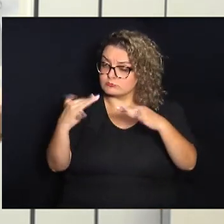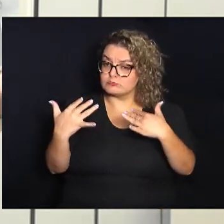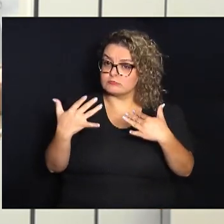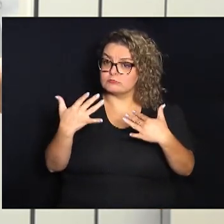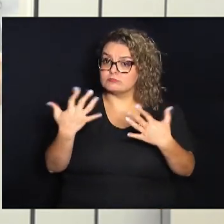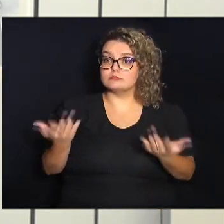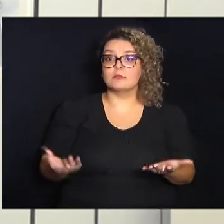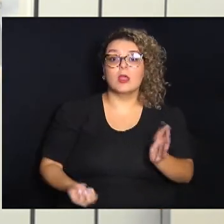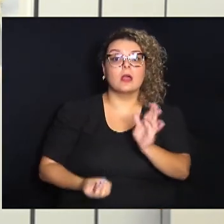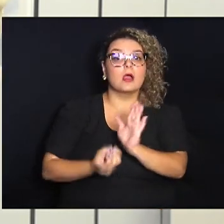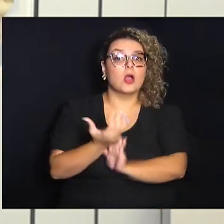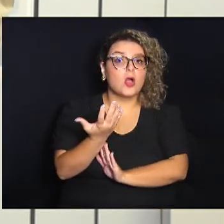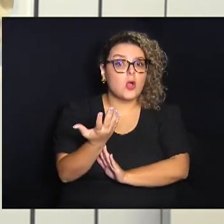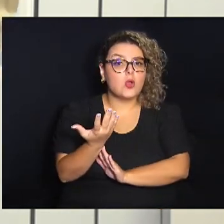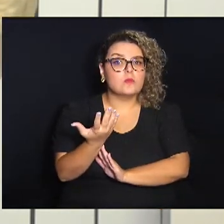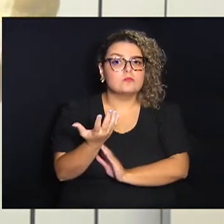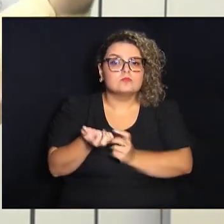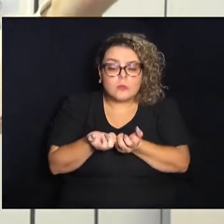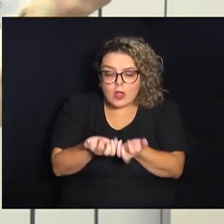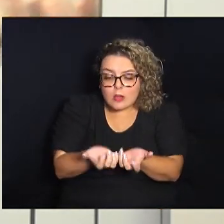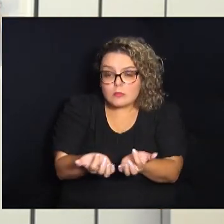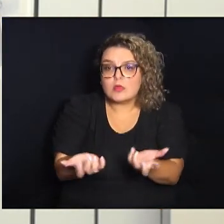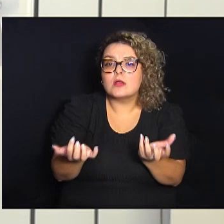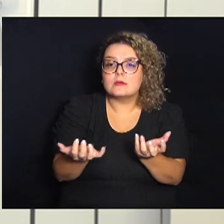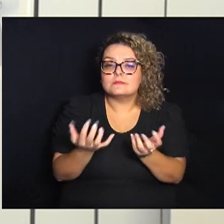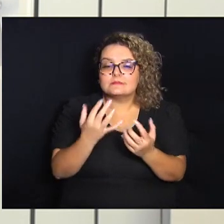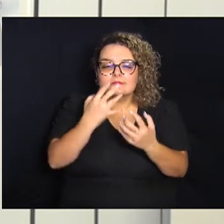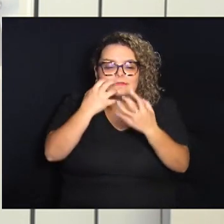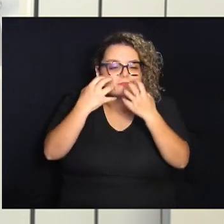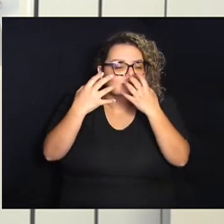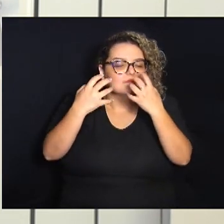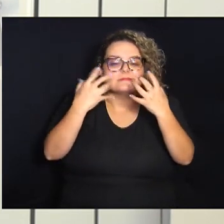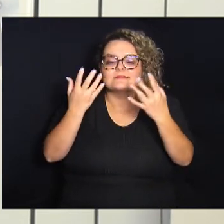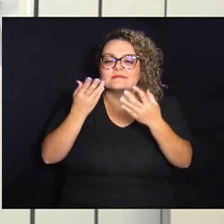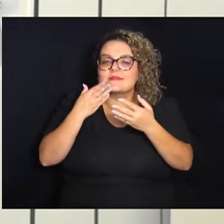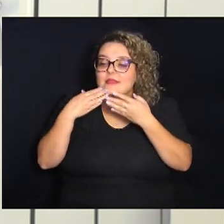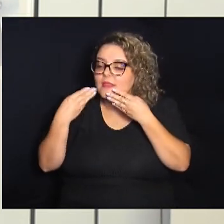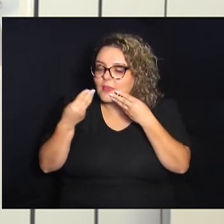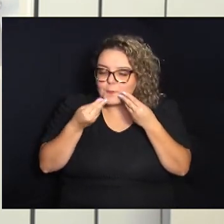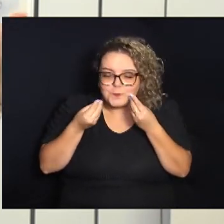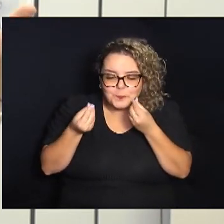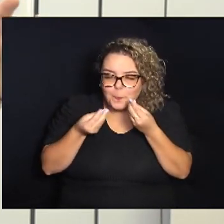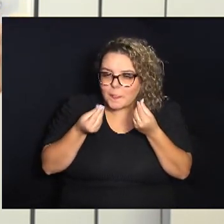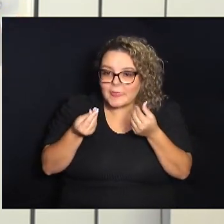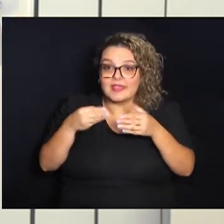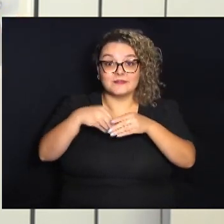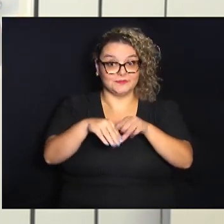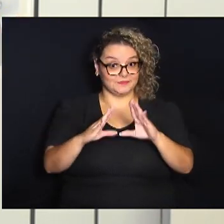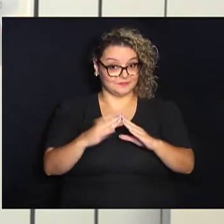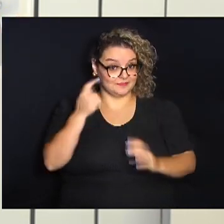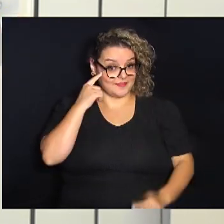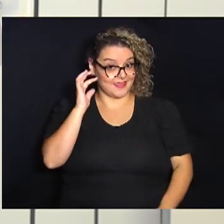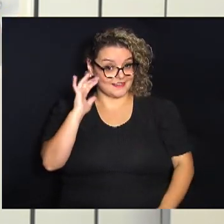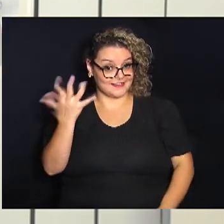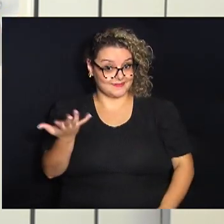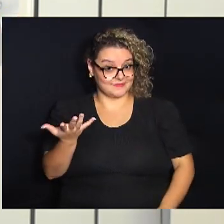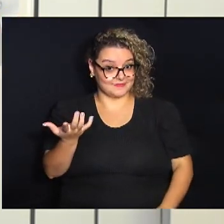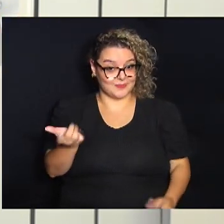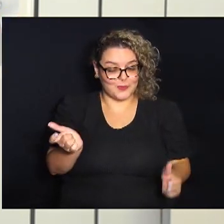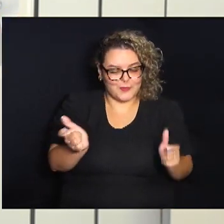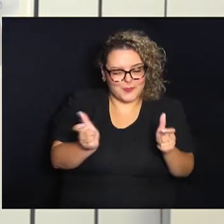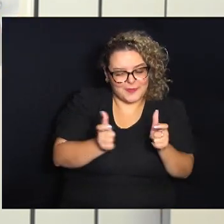a criar um jardim de aromas e sabores em casa. Imagina ter um pequeno